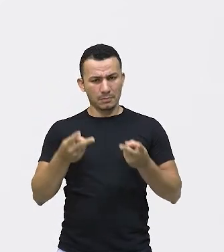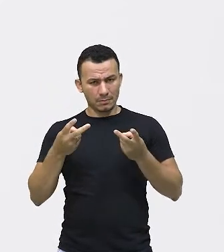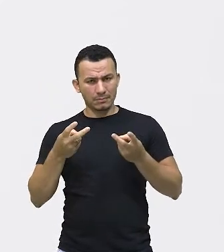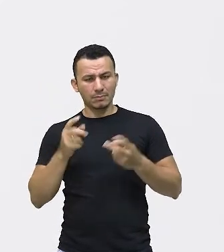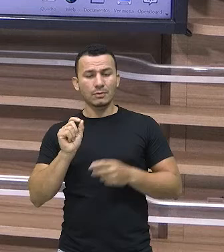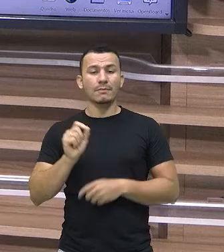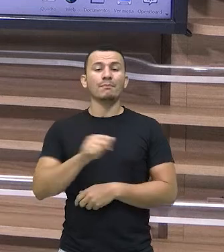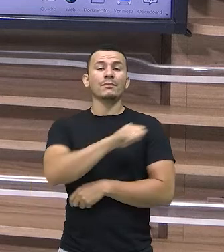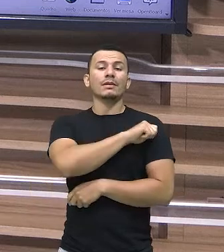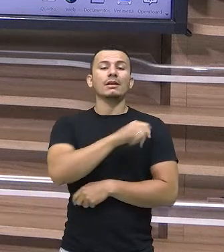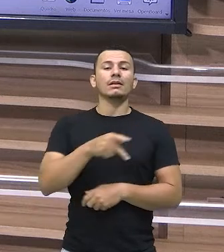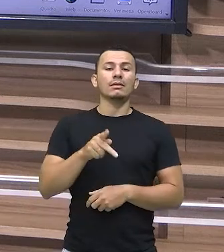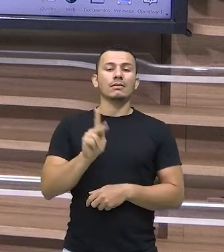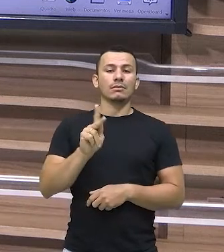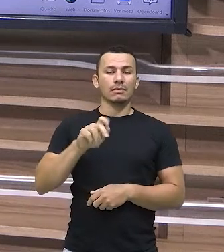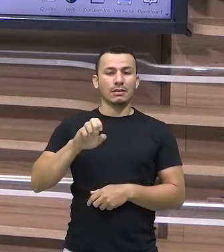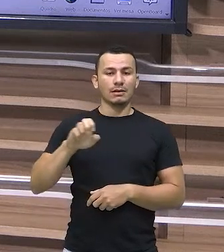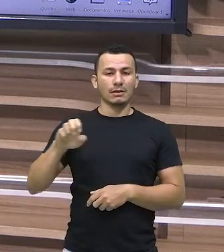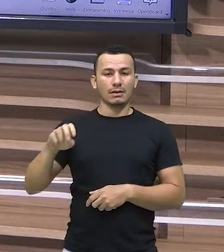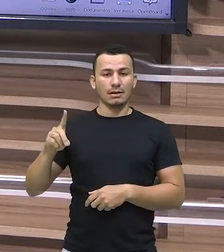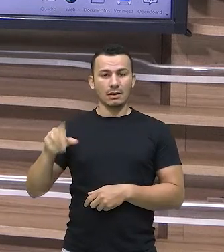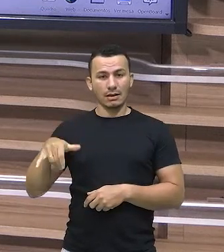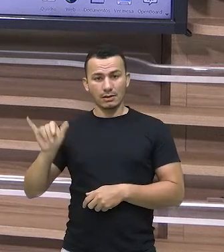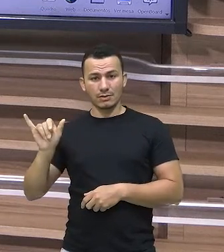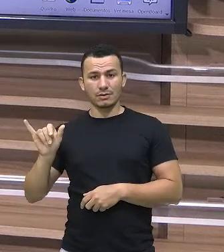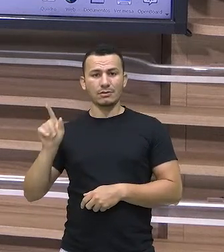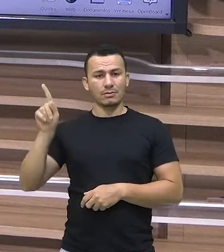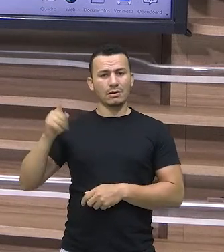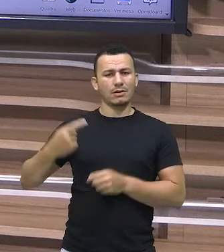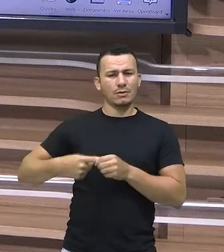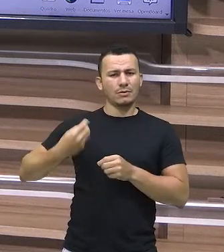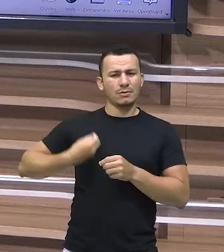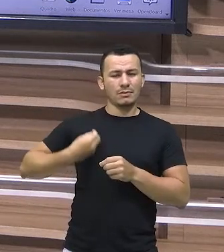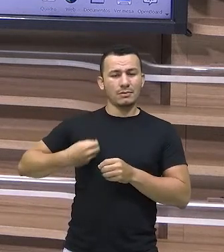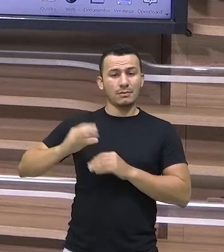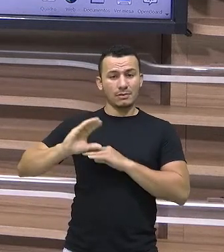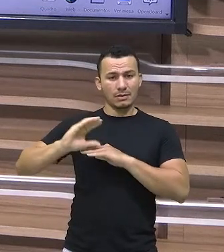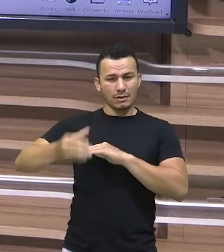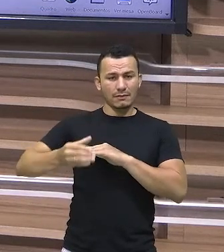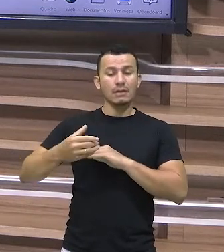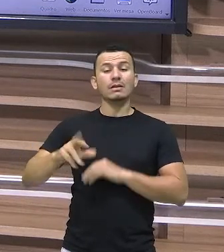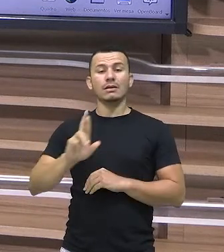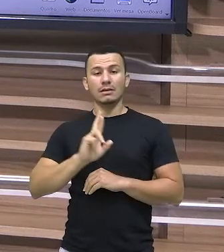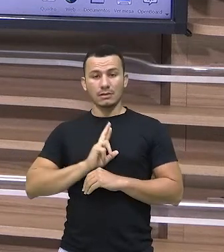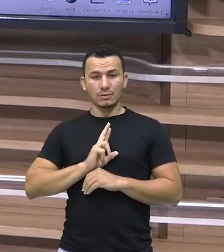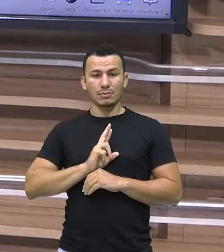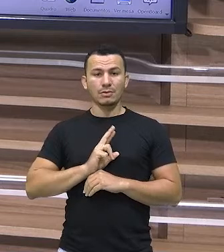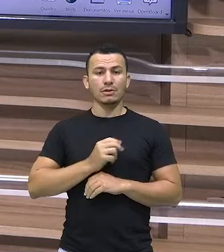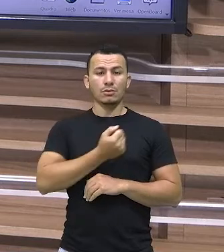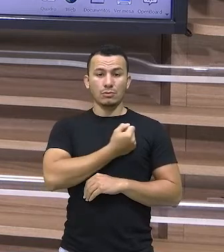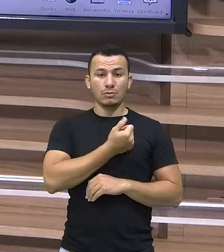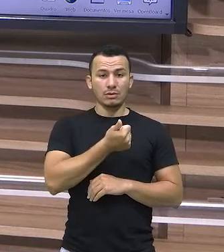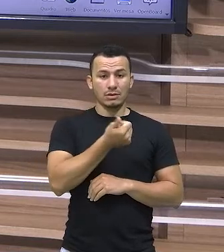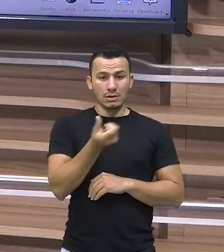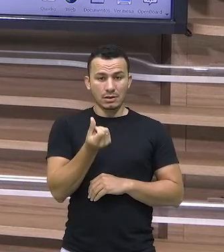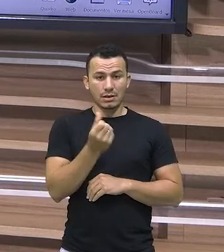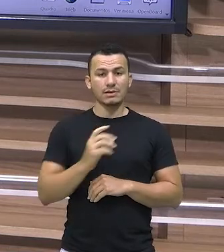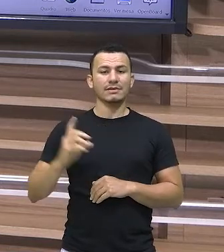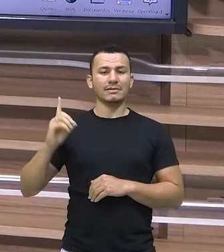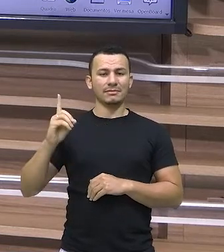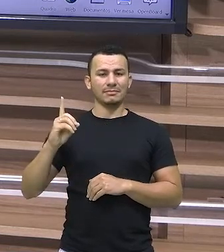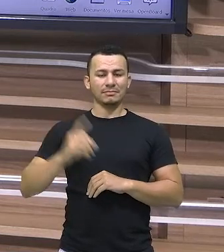da Escola Estadual Coronel Fiuza, lá no Careiro da Várzea, colocou que a alternativa é a letra D.